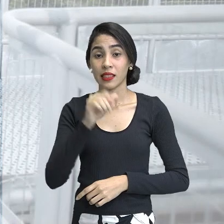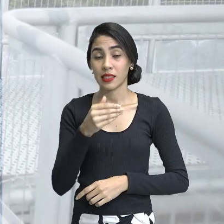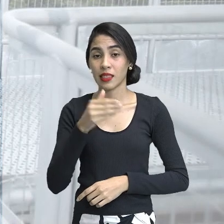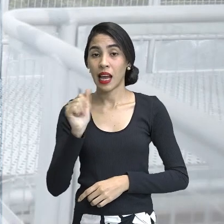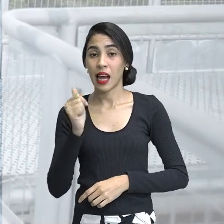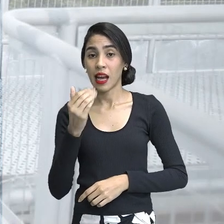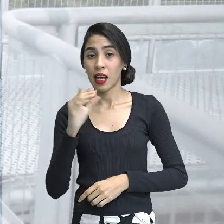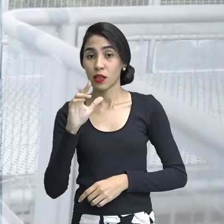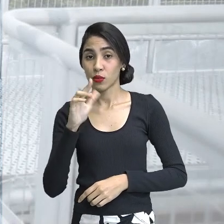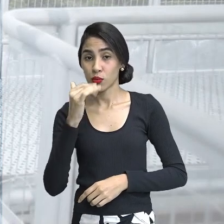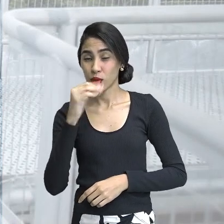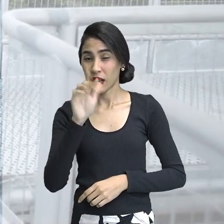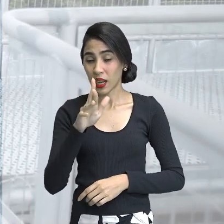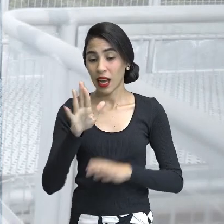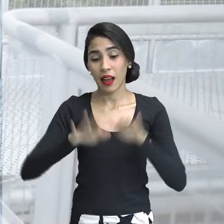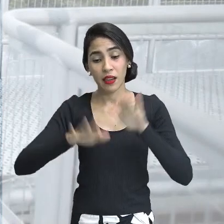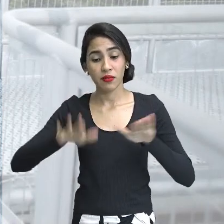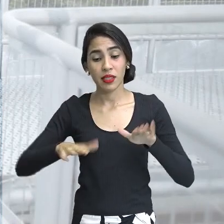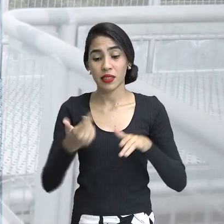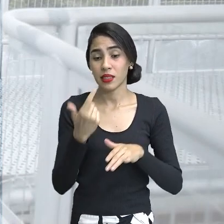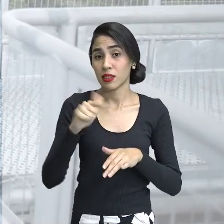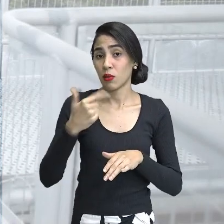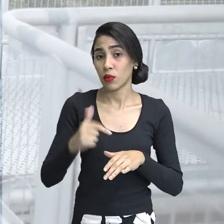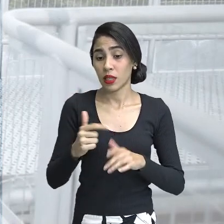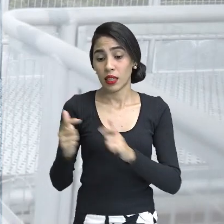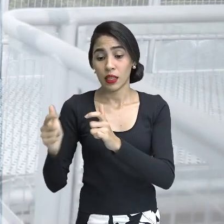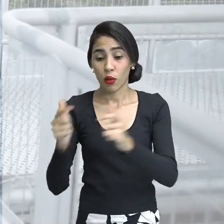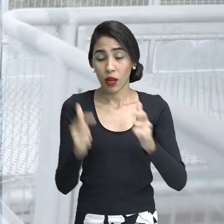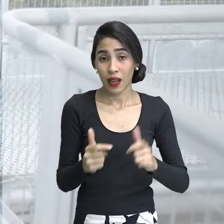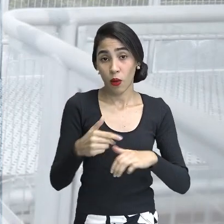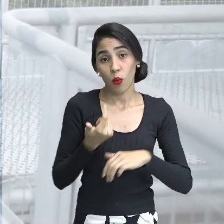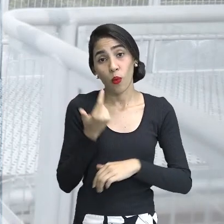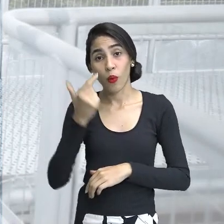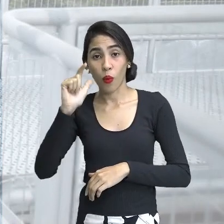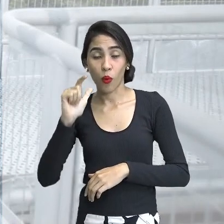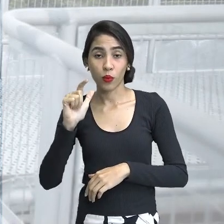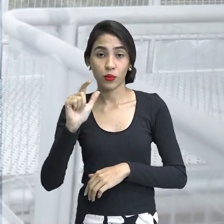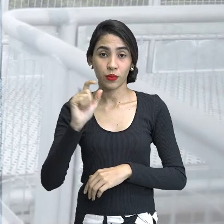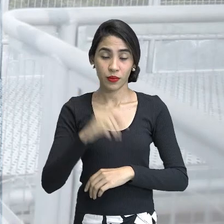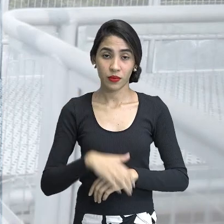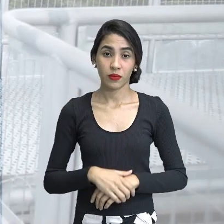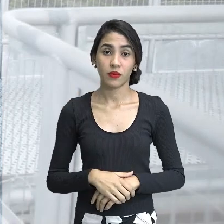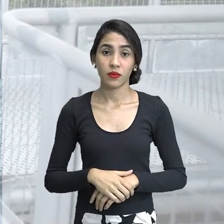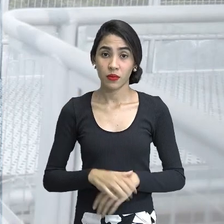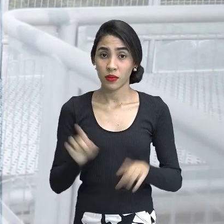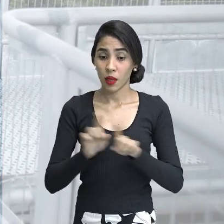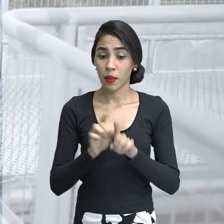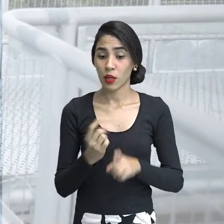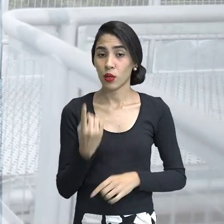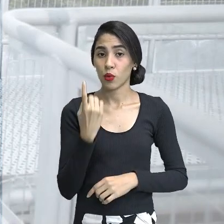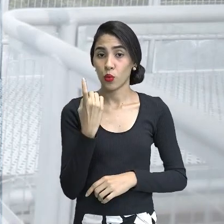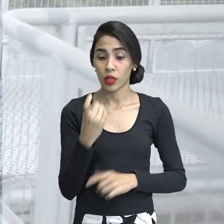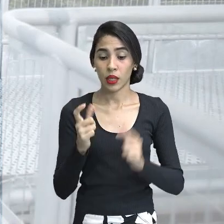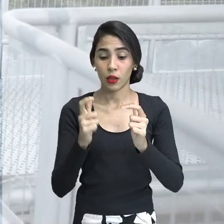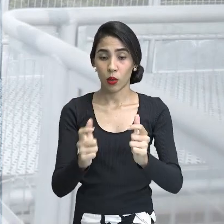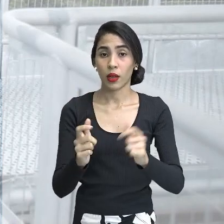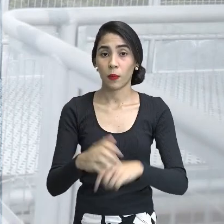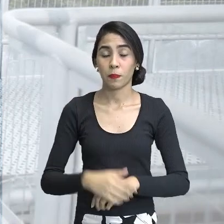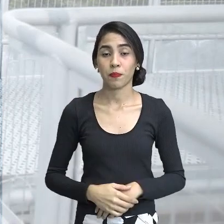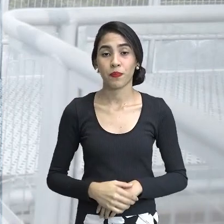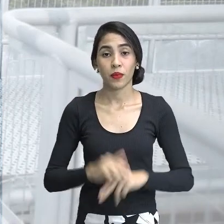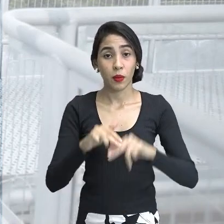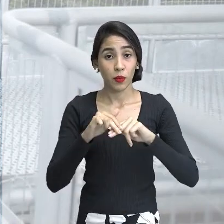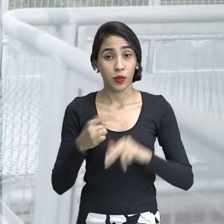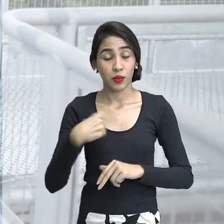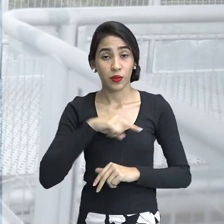muitas vezes não dão, né, espaço para outros e acaba ficando somente realmente em uma área. É por isso que